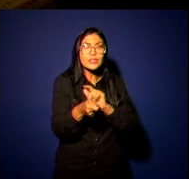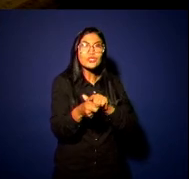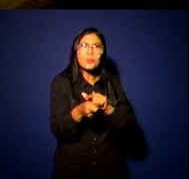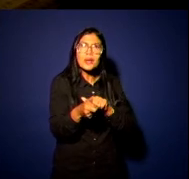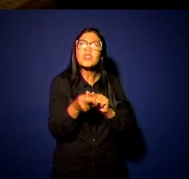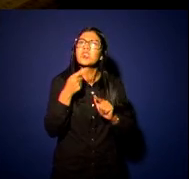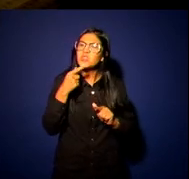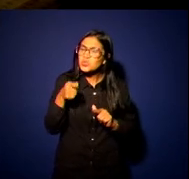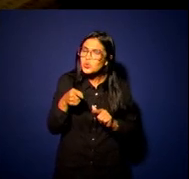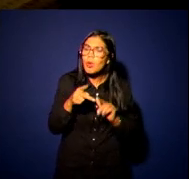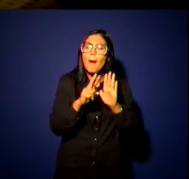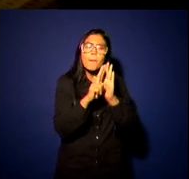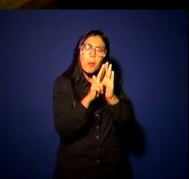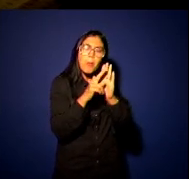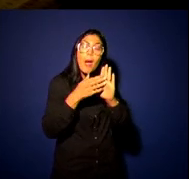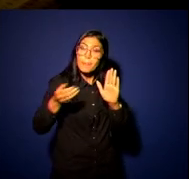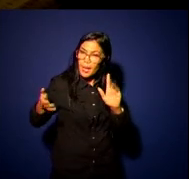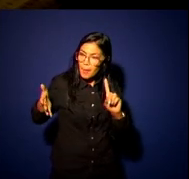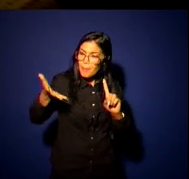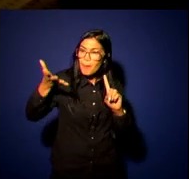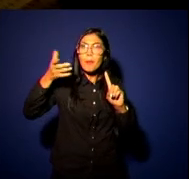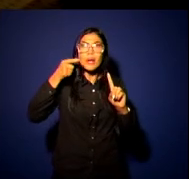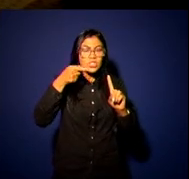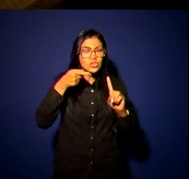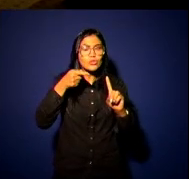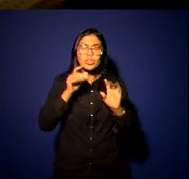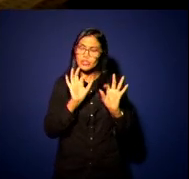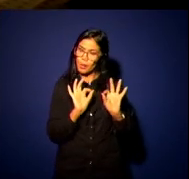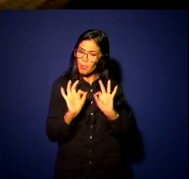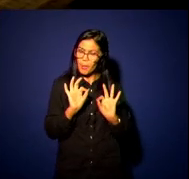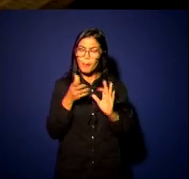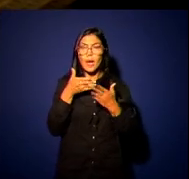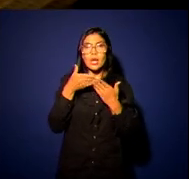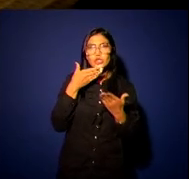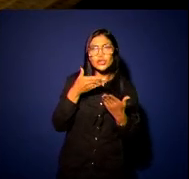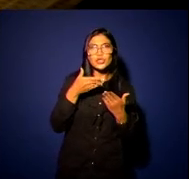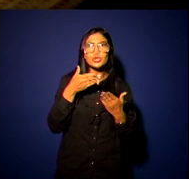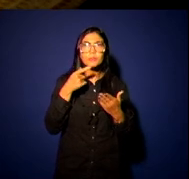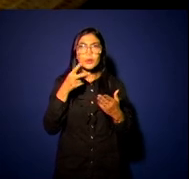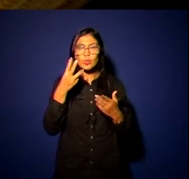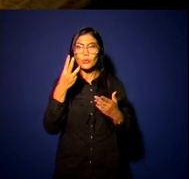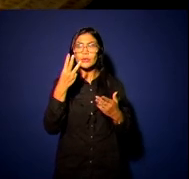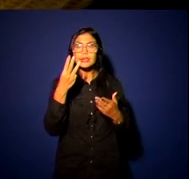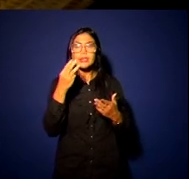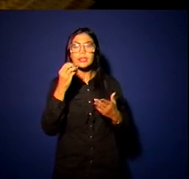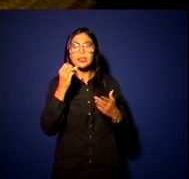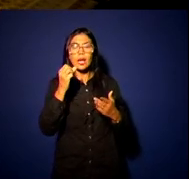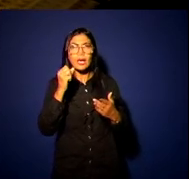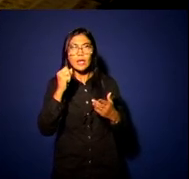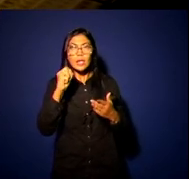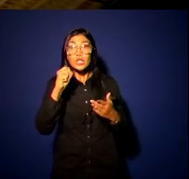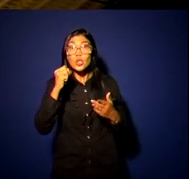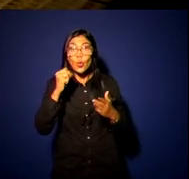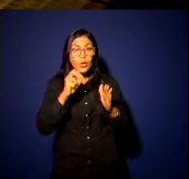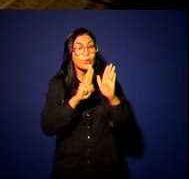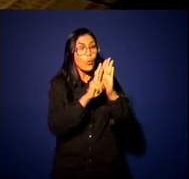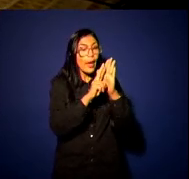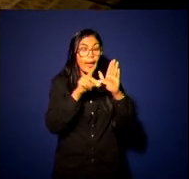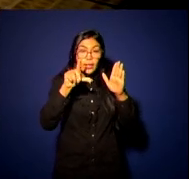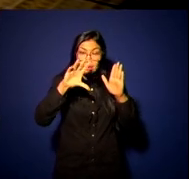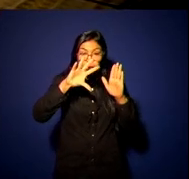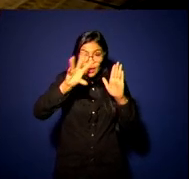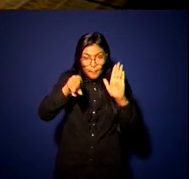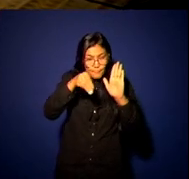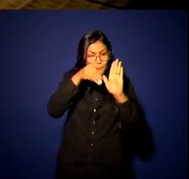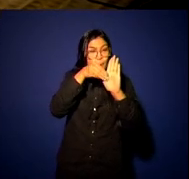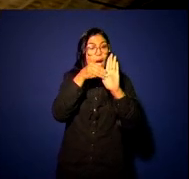é uma regra que tem que ser bastante celebrada né a gente simplificou a gente pegou 38 regras esparsas e reuniu